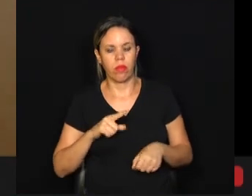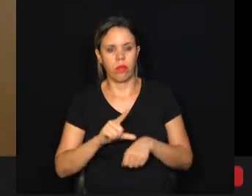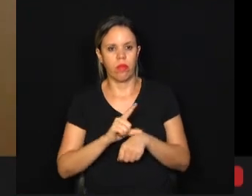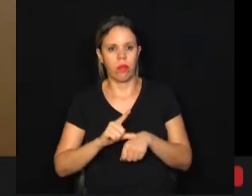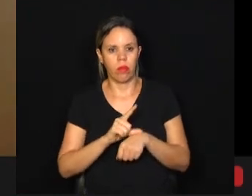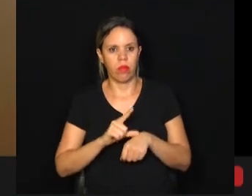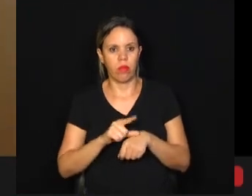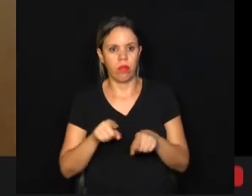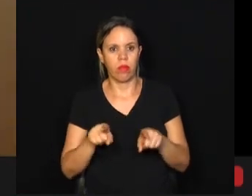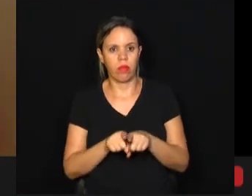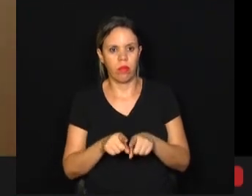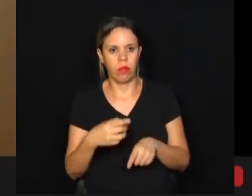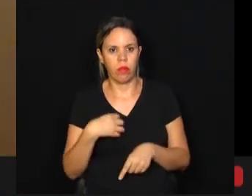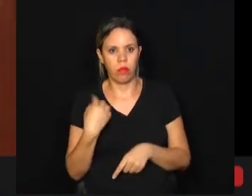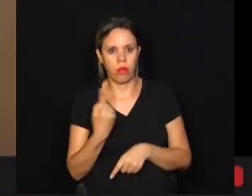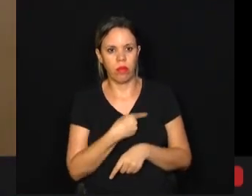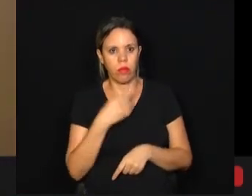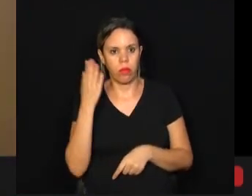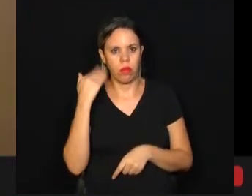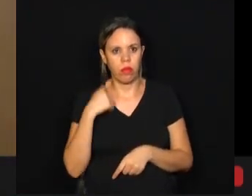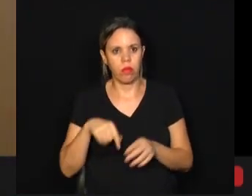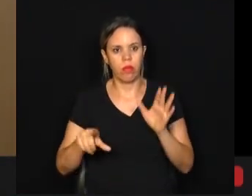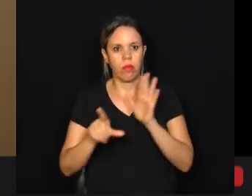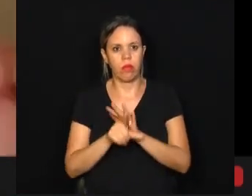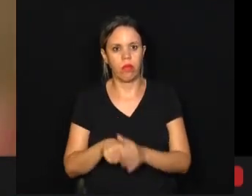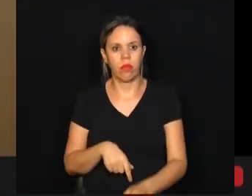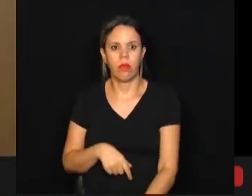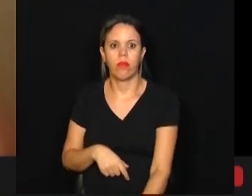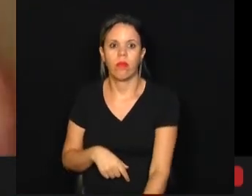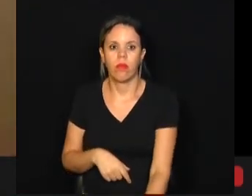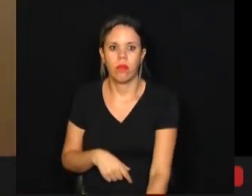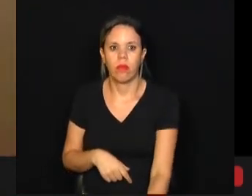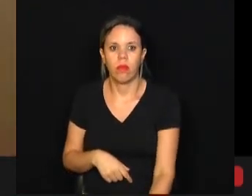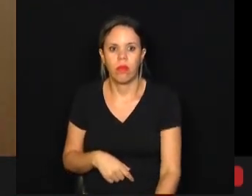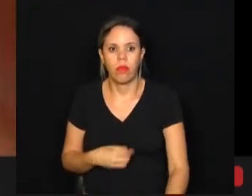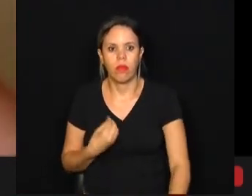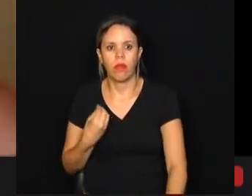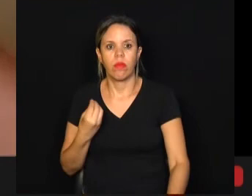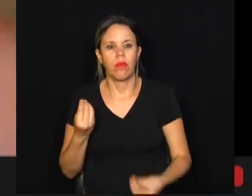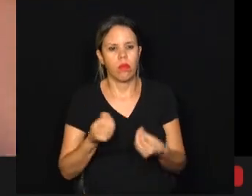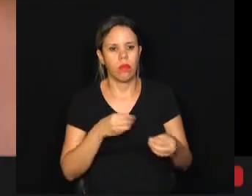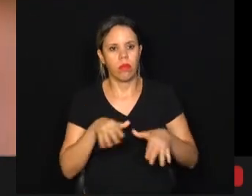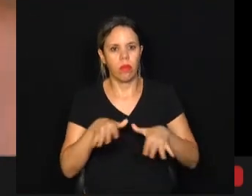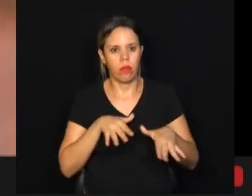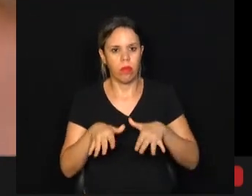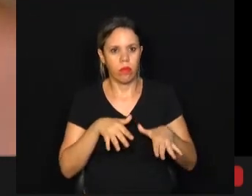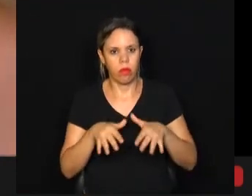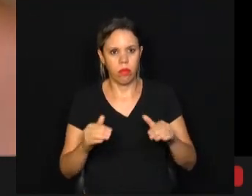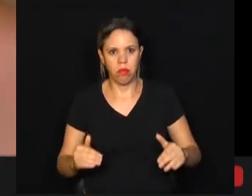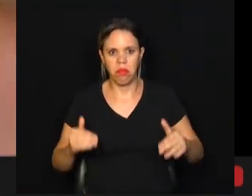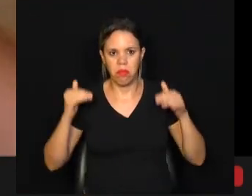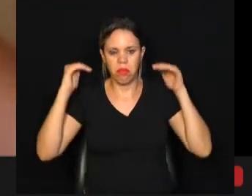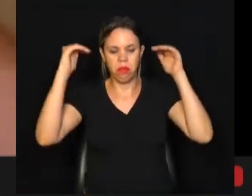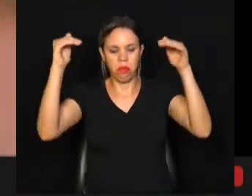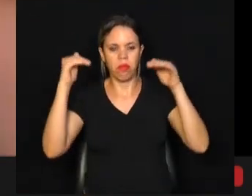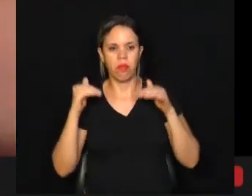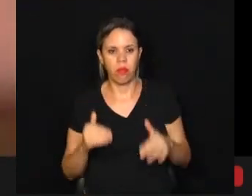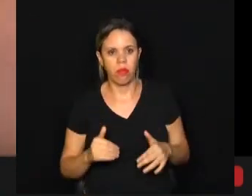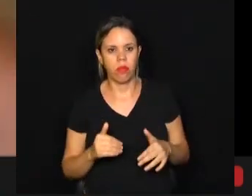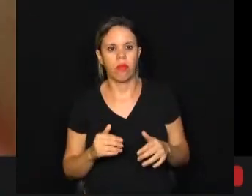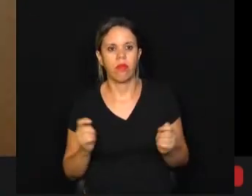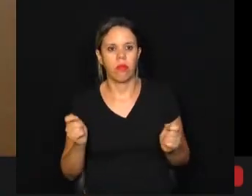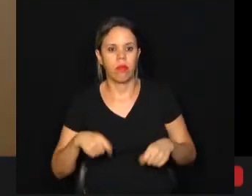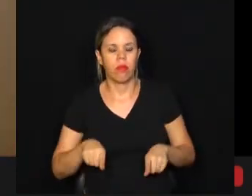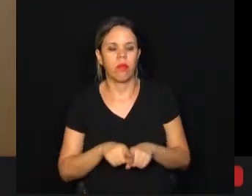legislativo também é um jeito da gente saber, através das leis, como é que a gente pode mobilizar as instâncias mais altas, aquelas que a gente